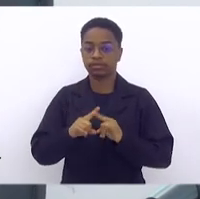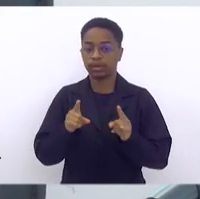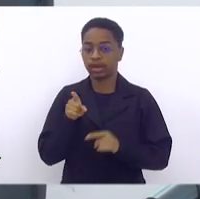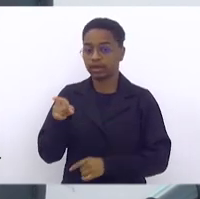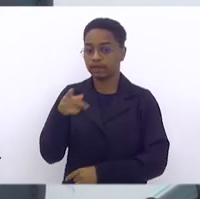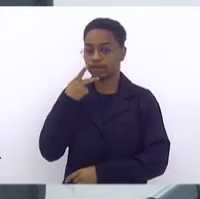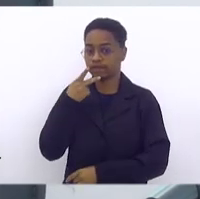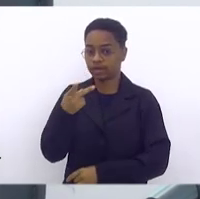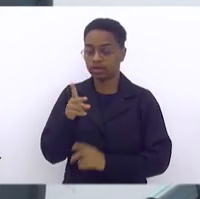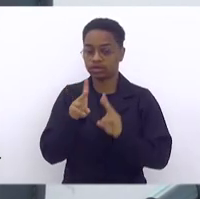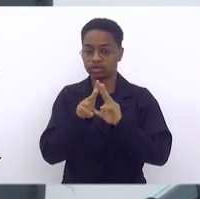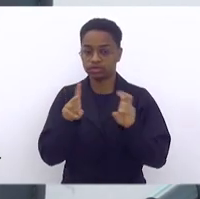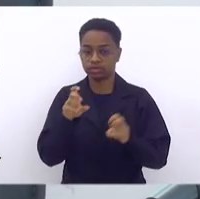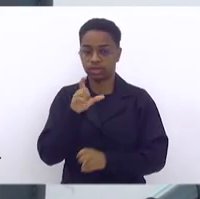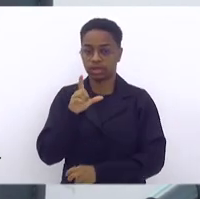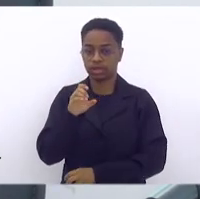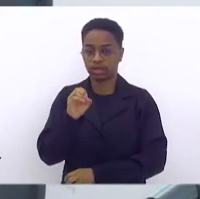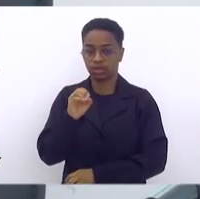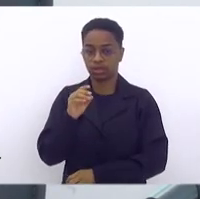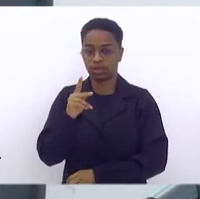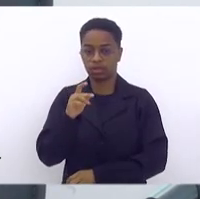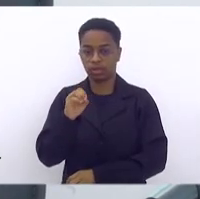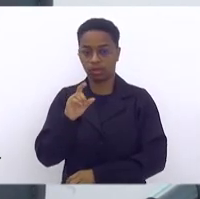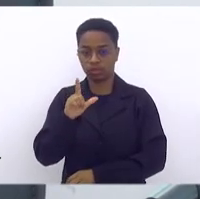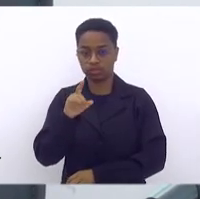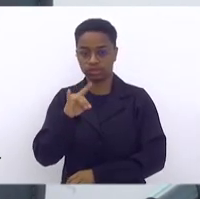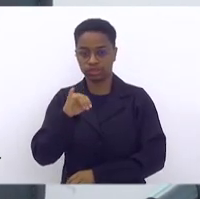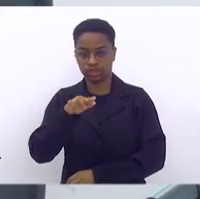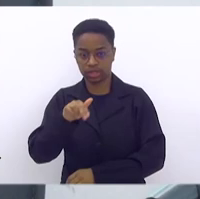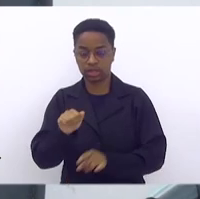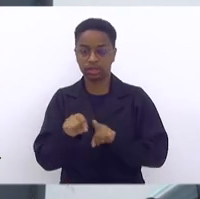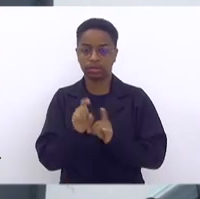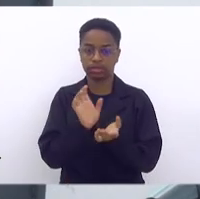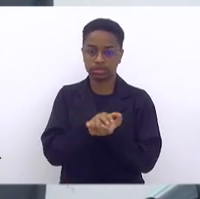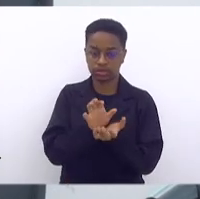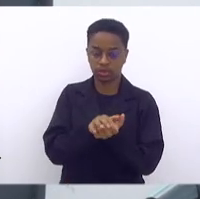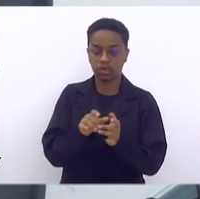da Leopoldina e de Santa Cruz e fala exatamente